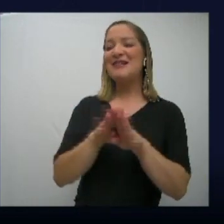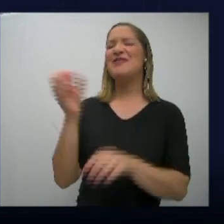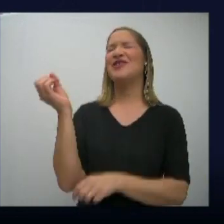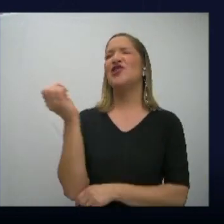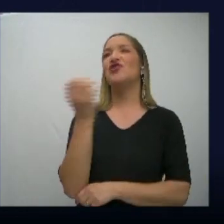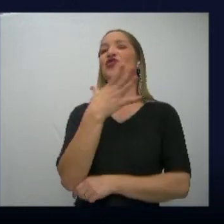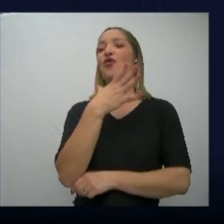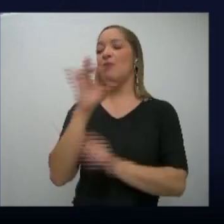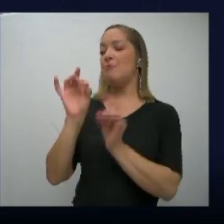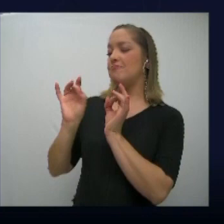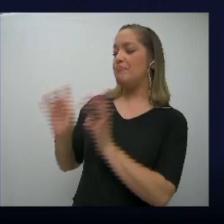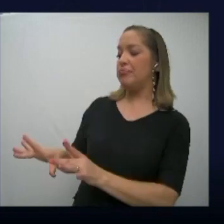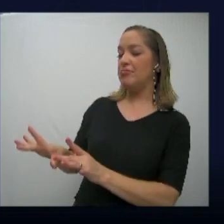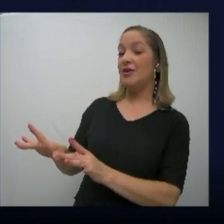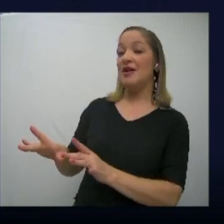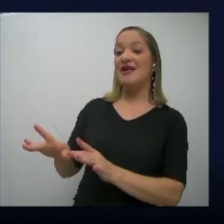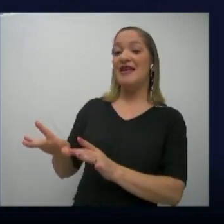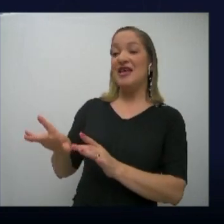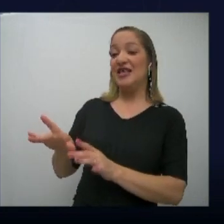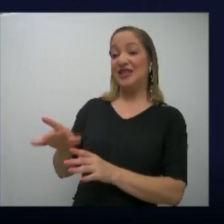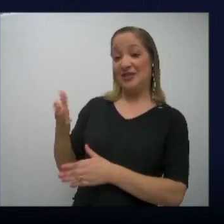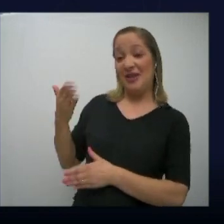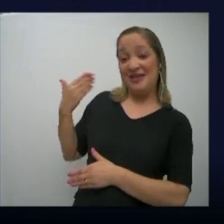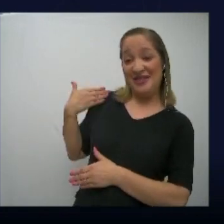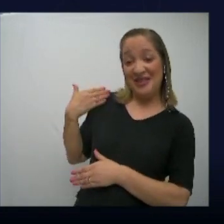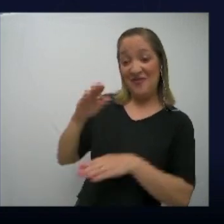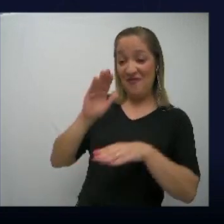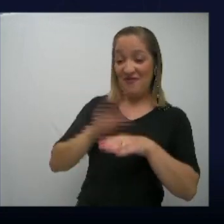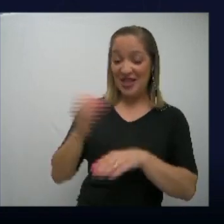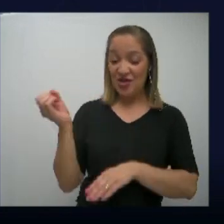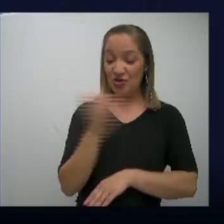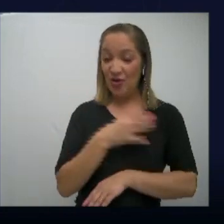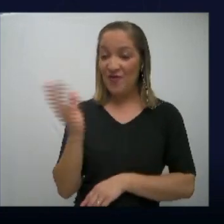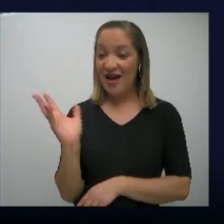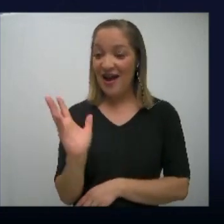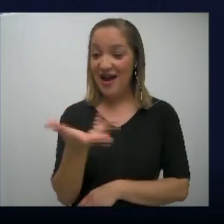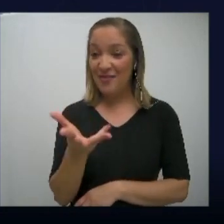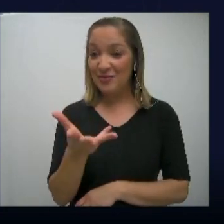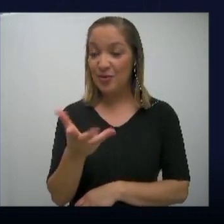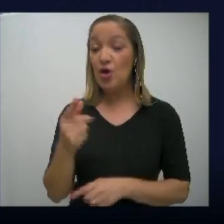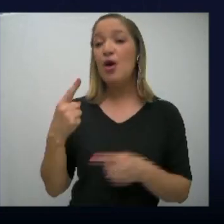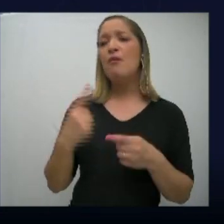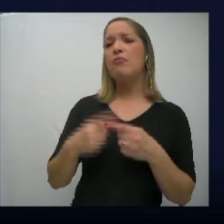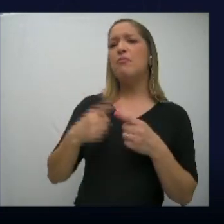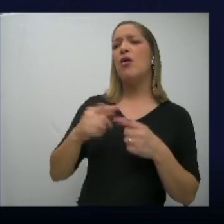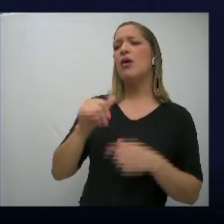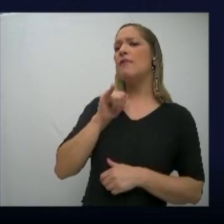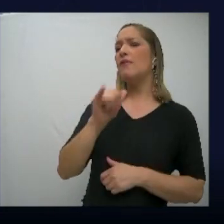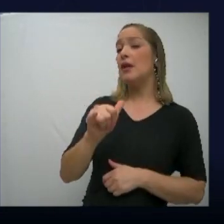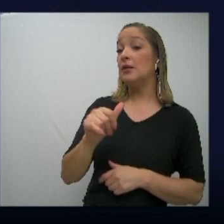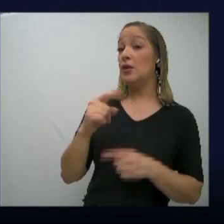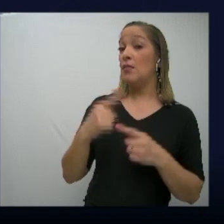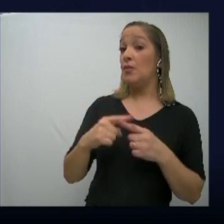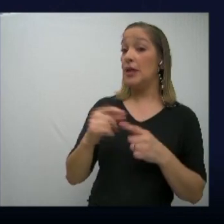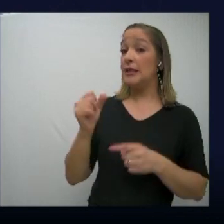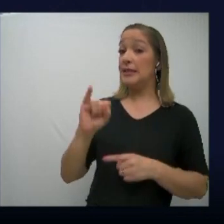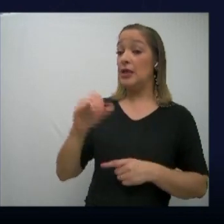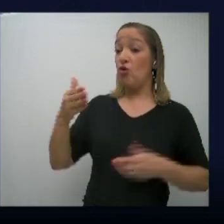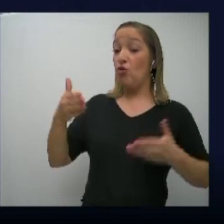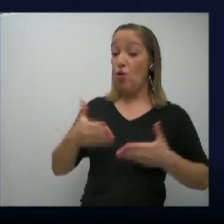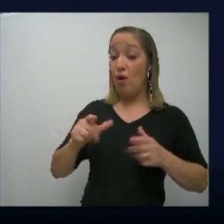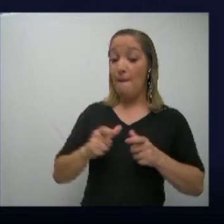Inovar e jogar fora o que a gente tem fazer tudo novo com muita velocidade porque eu tô dizendo isso porque mesmo a gente pelo tamanho maior hoje